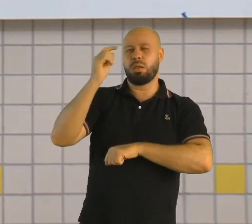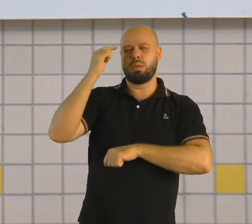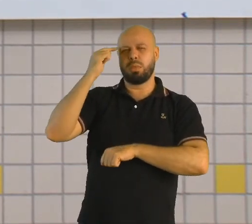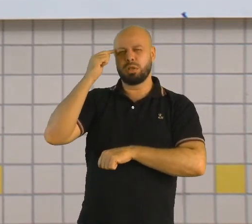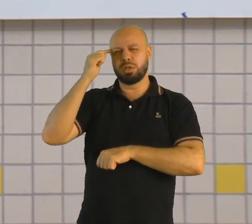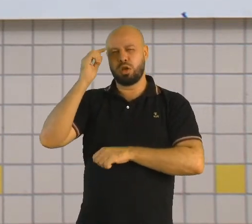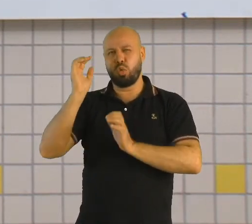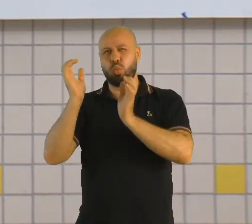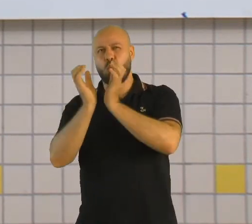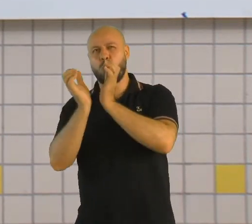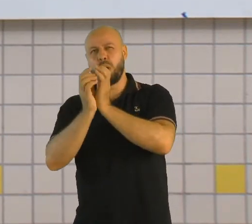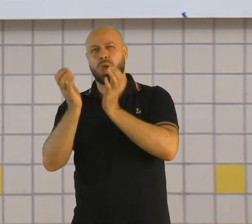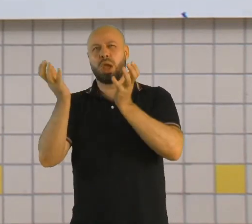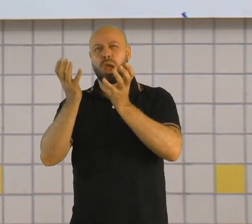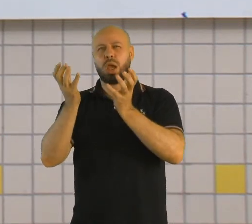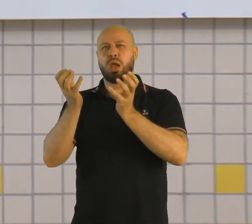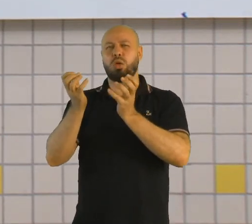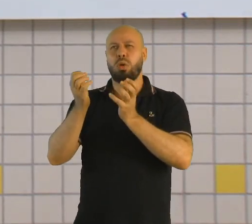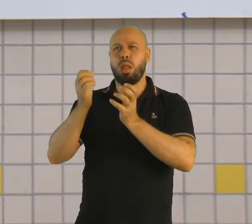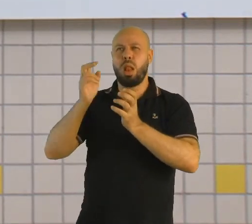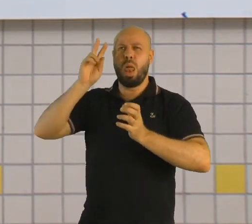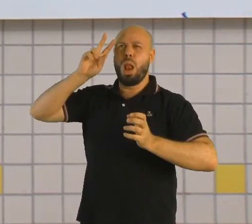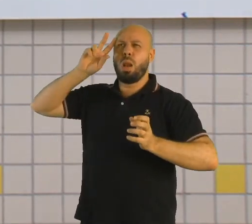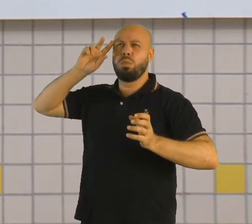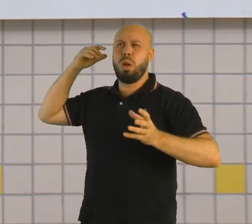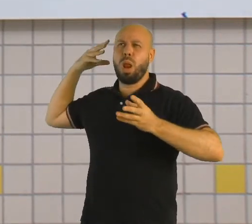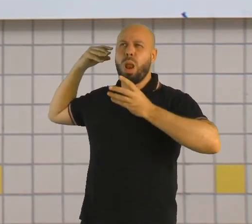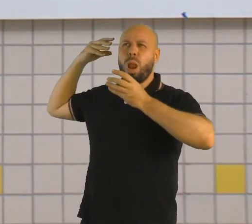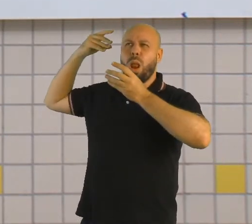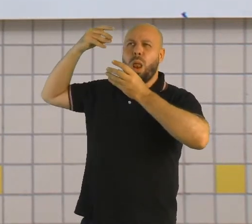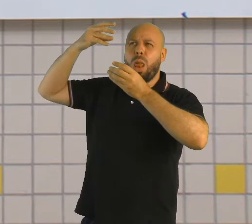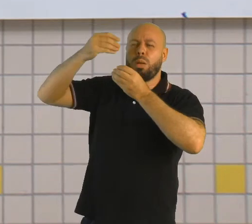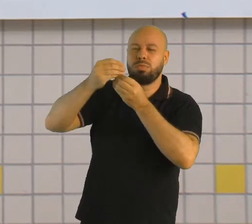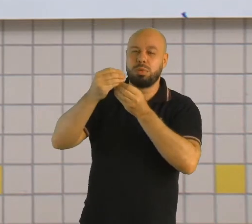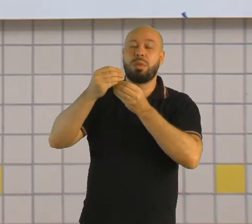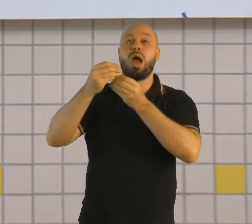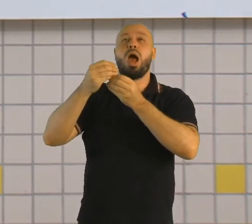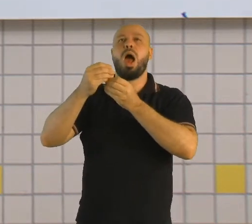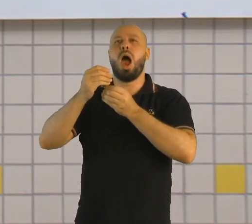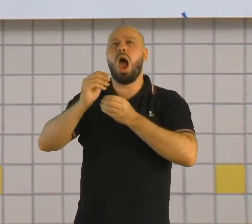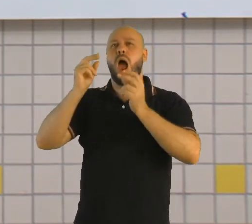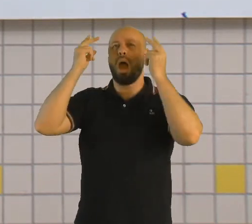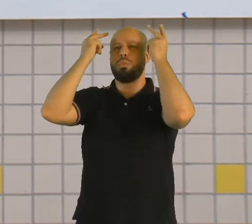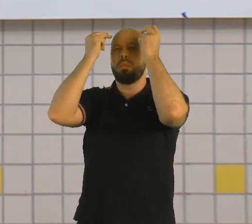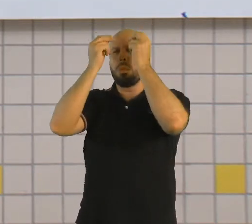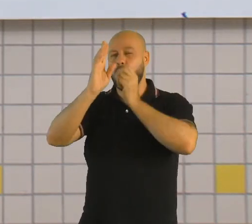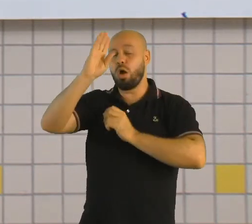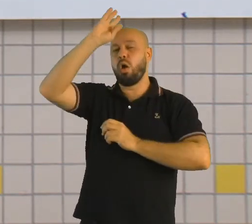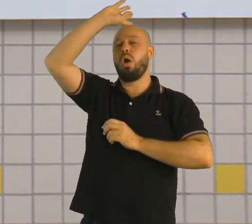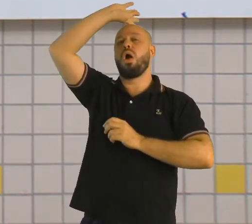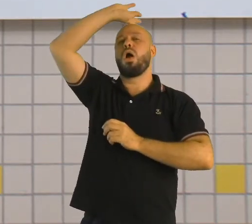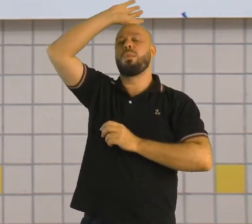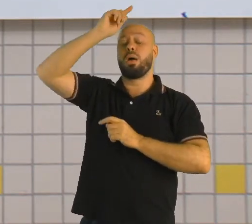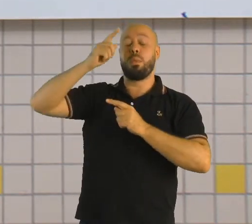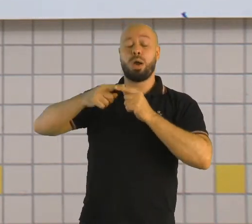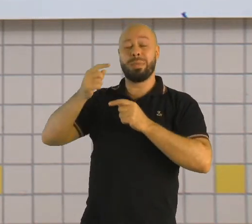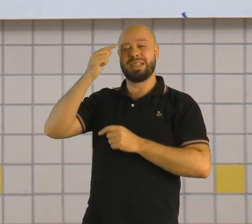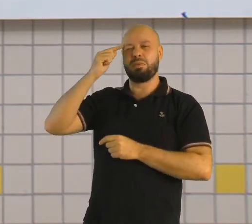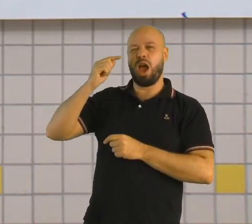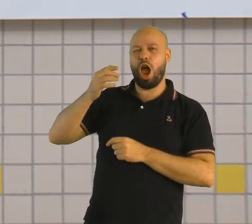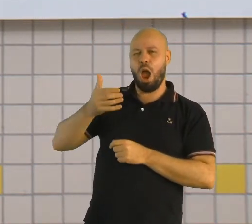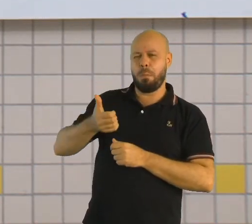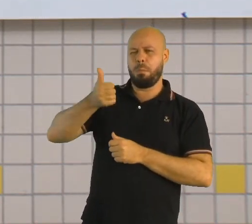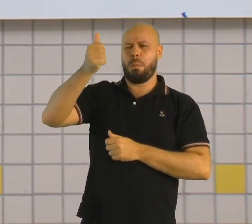fazer renascer a cultura greco-romana, que para eles era uma cultura de grande desenvolvimento artístico,